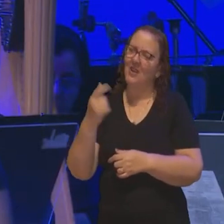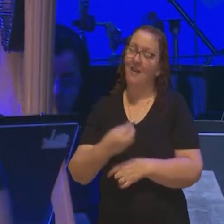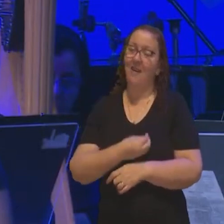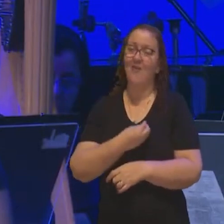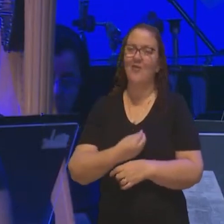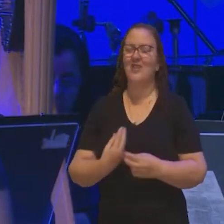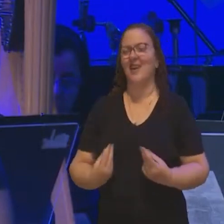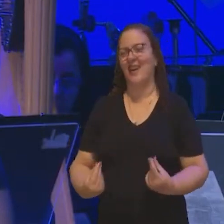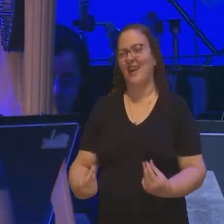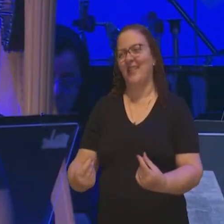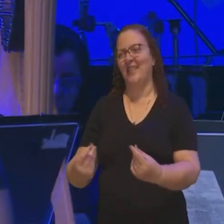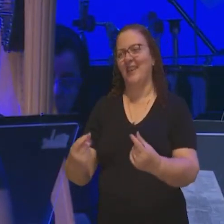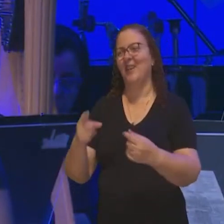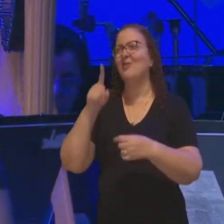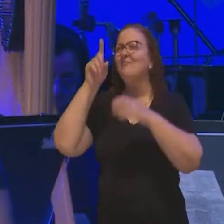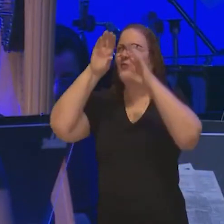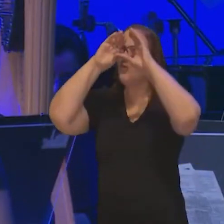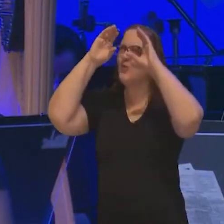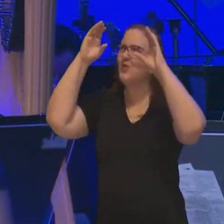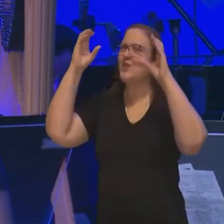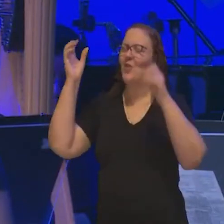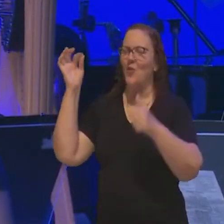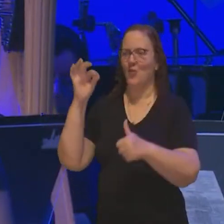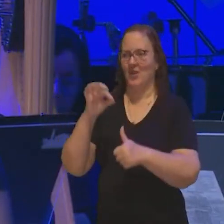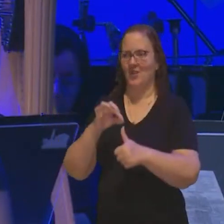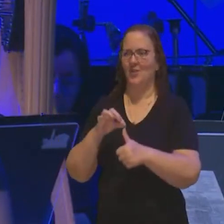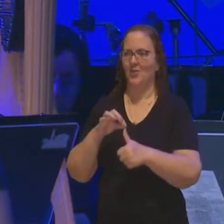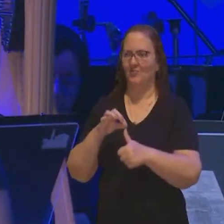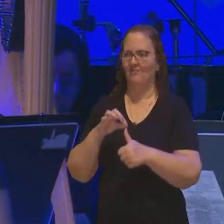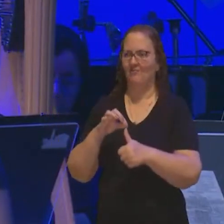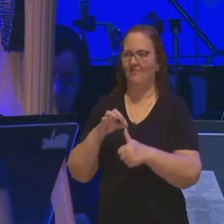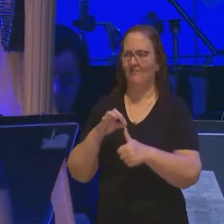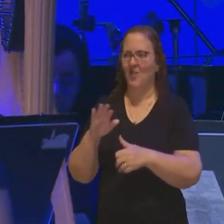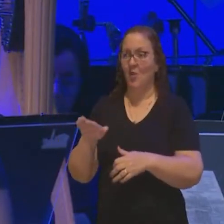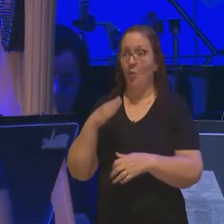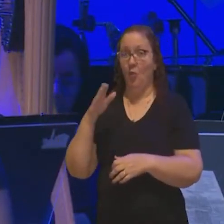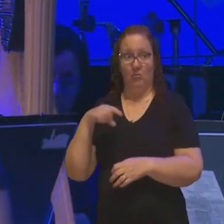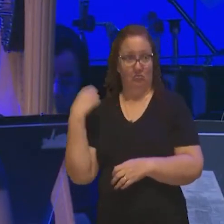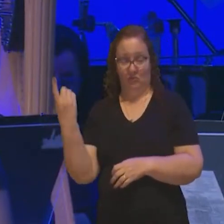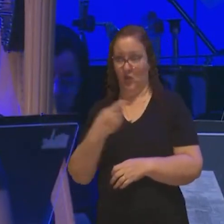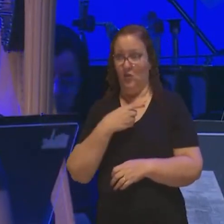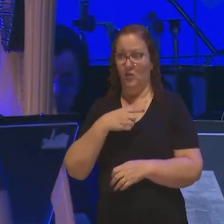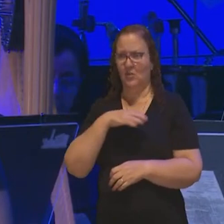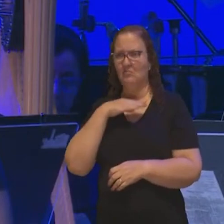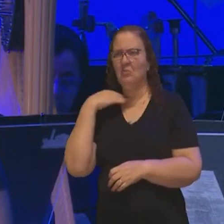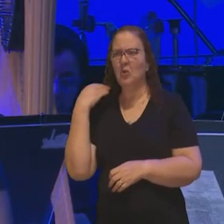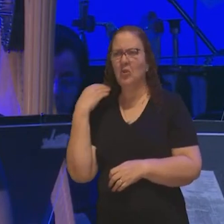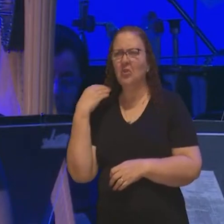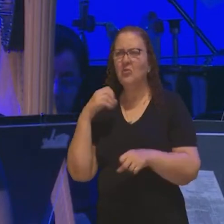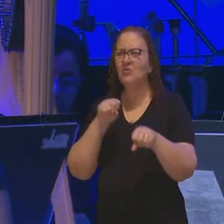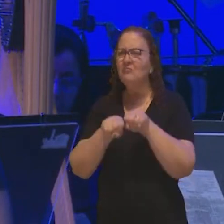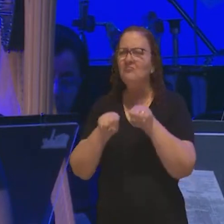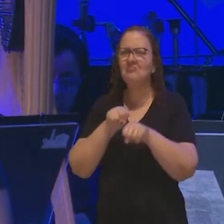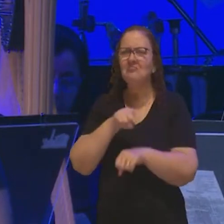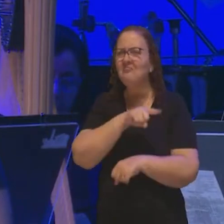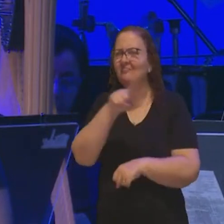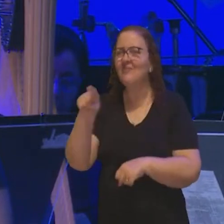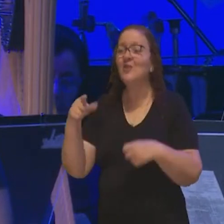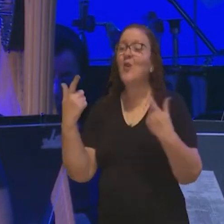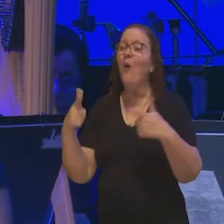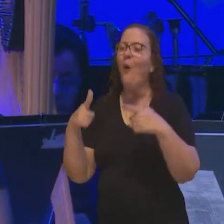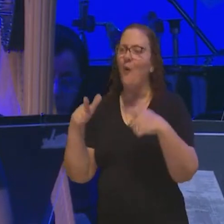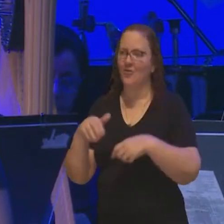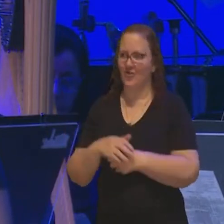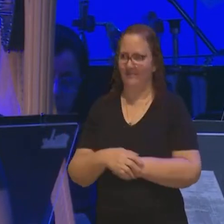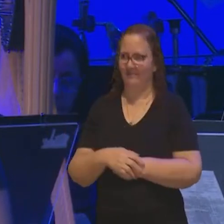eterna com Deus, quando nós partirmos para a eternidade. E onde você passará a sua eternidade? Você tem